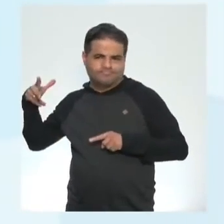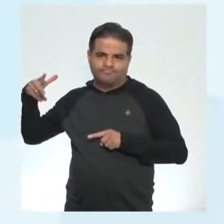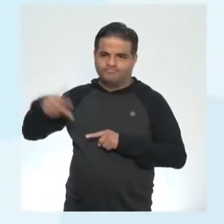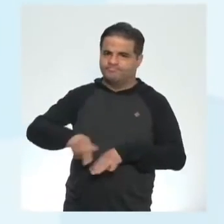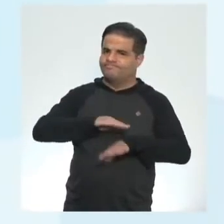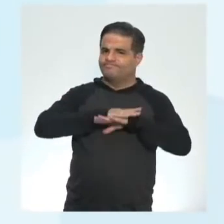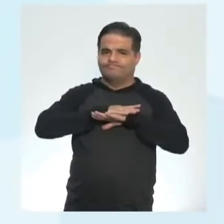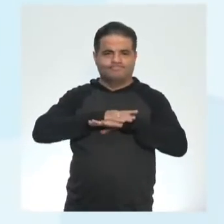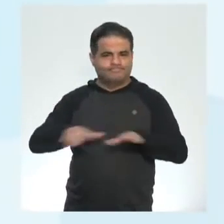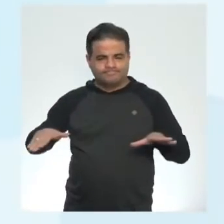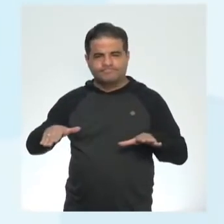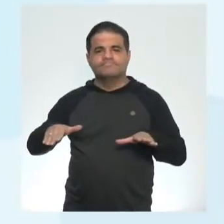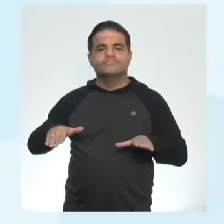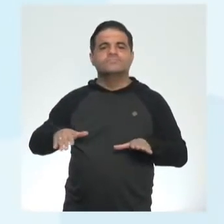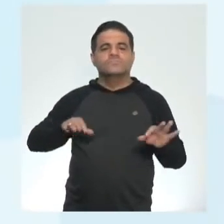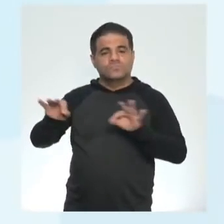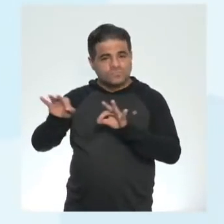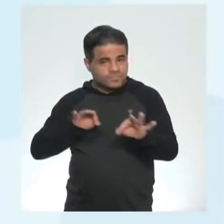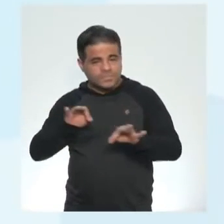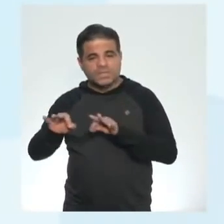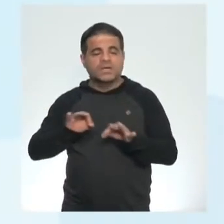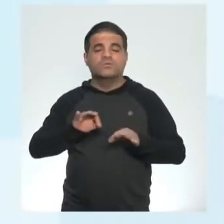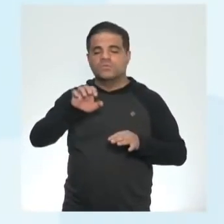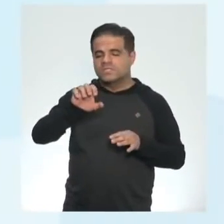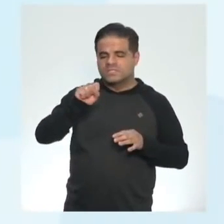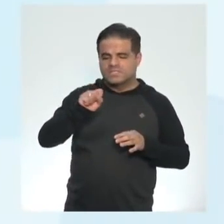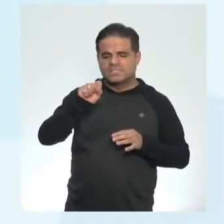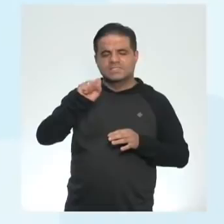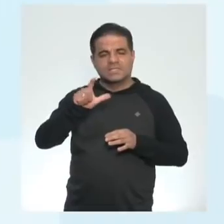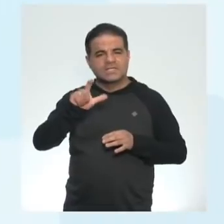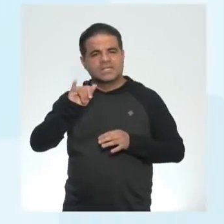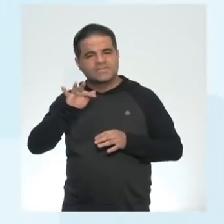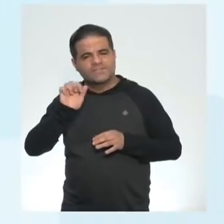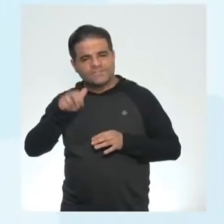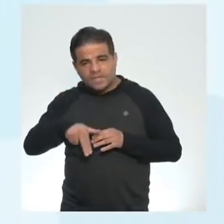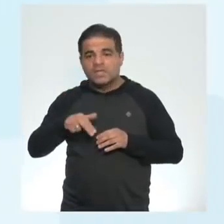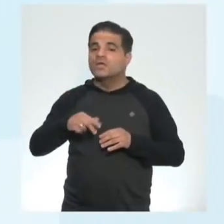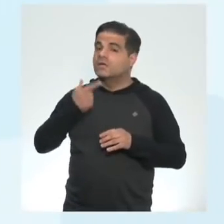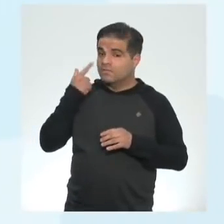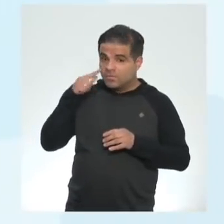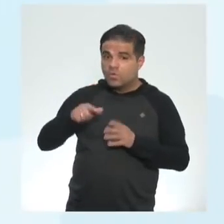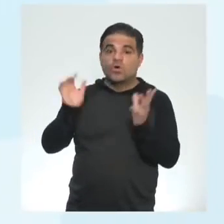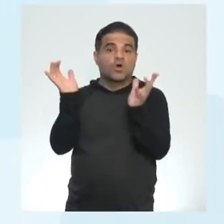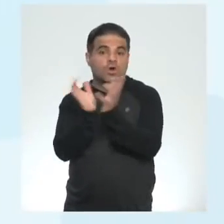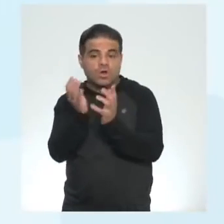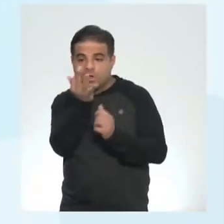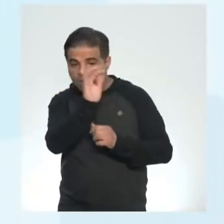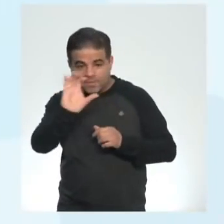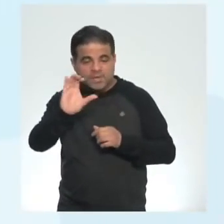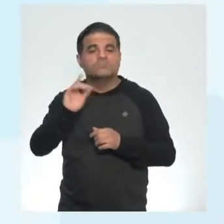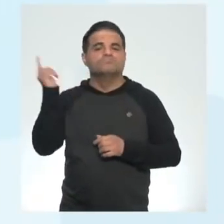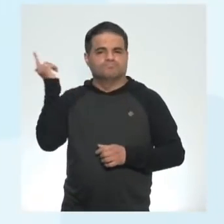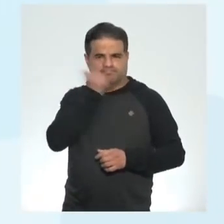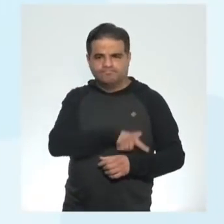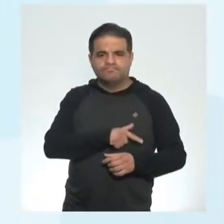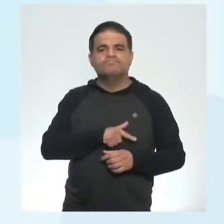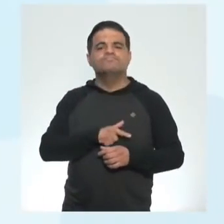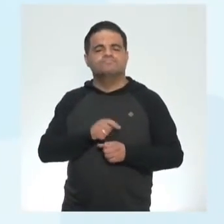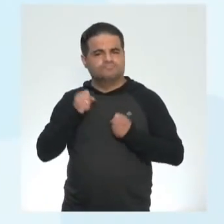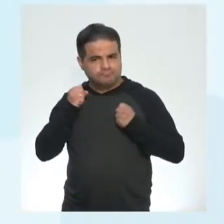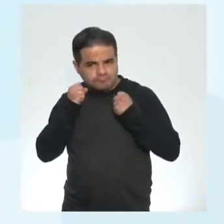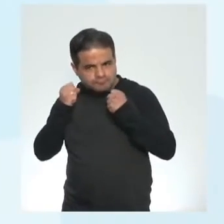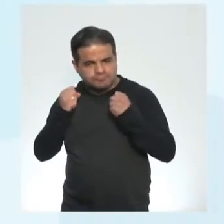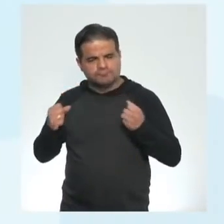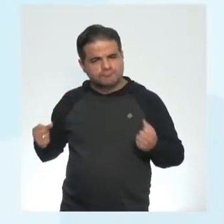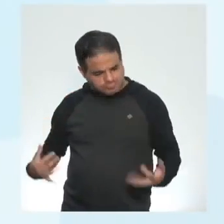do plano Schlieffen. E veja, os franceses, eles conseguiram sustentar a sua